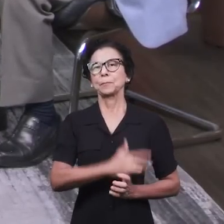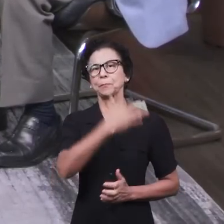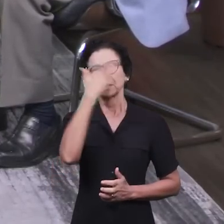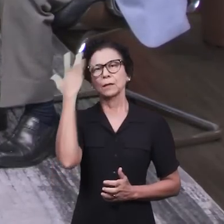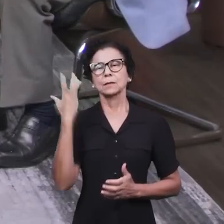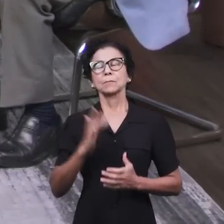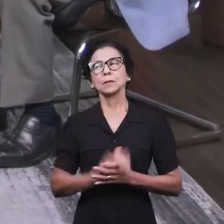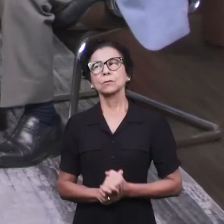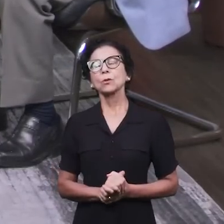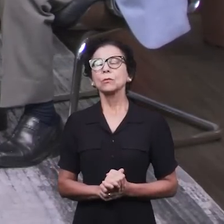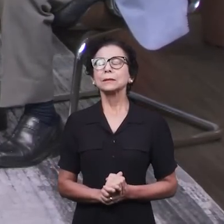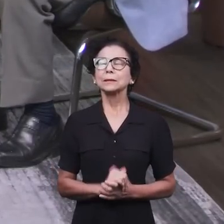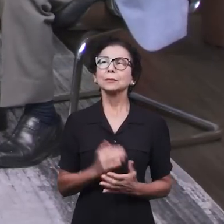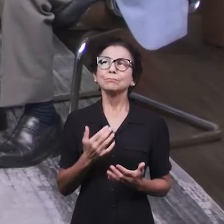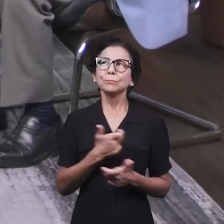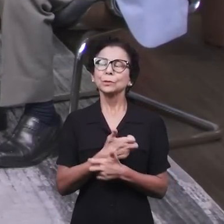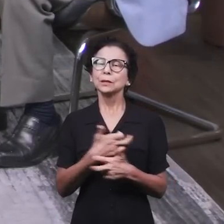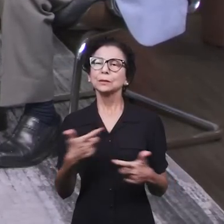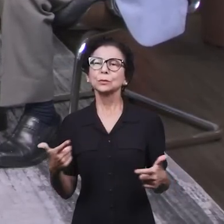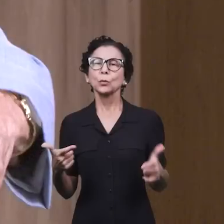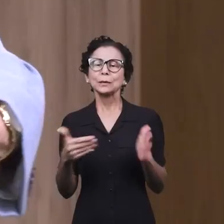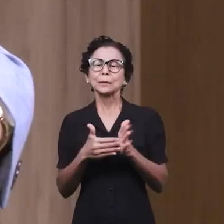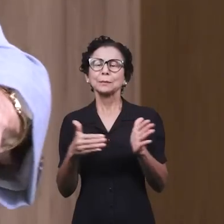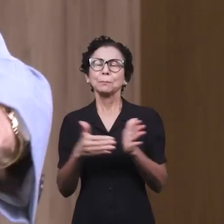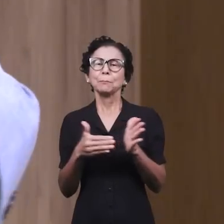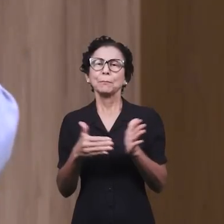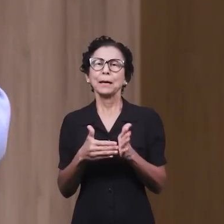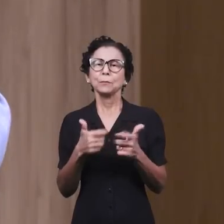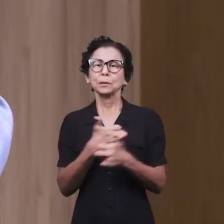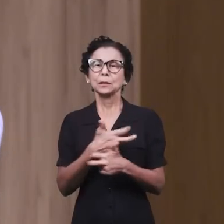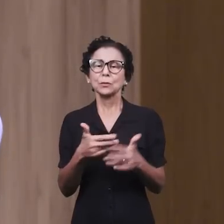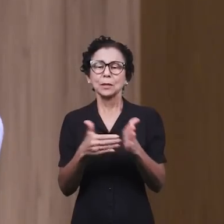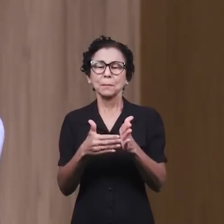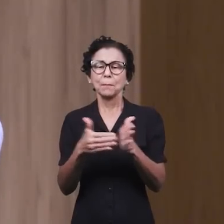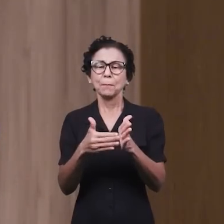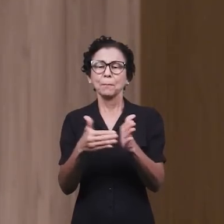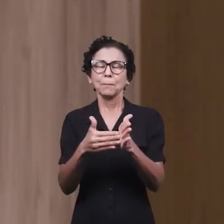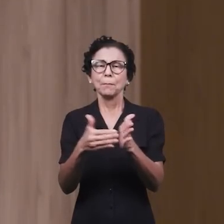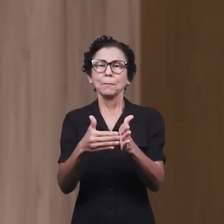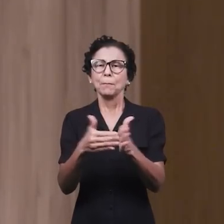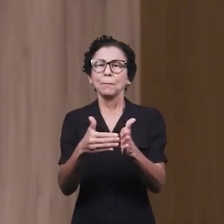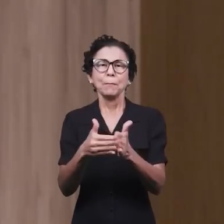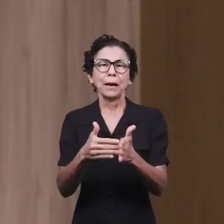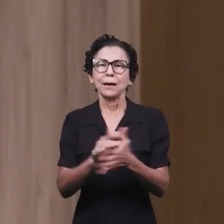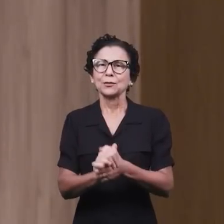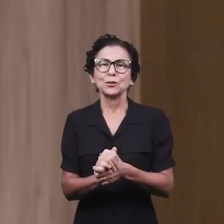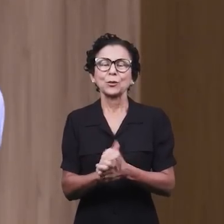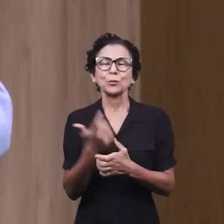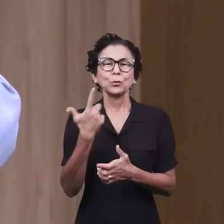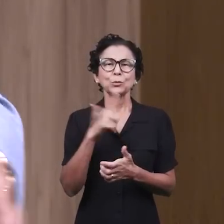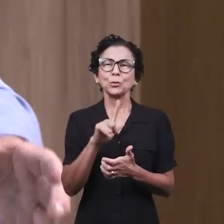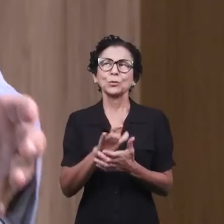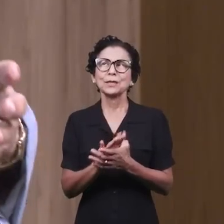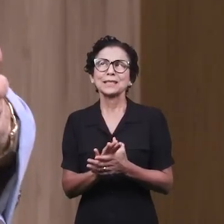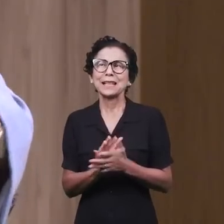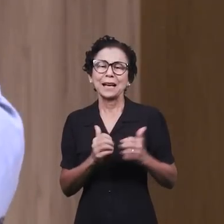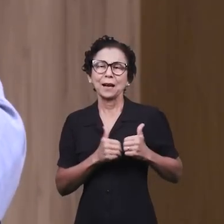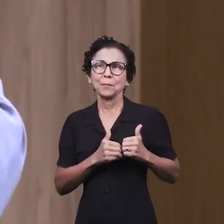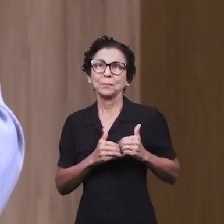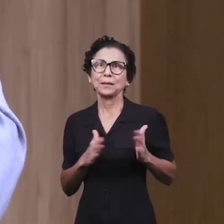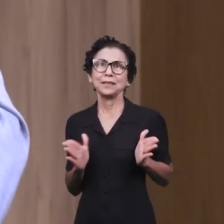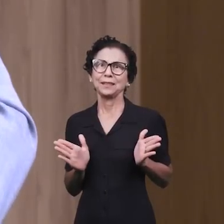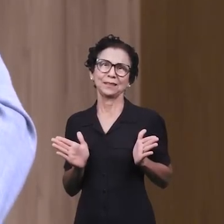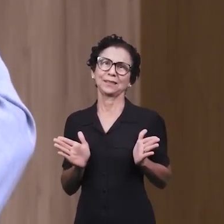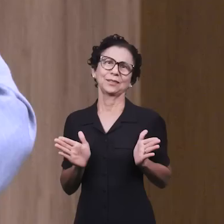pedras no caminho, ele tem ali, ele não consegue, a raiz não consegue